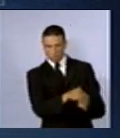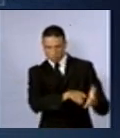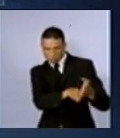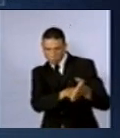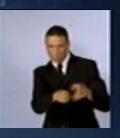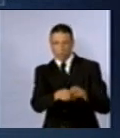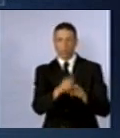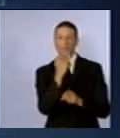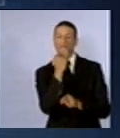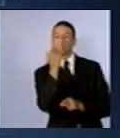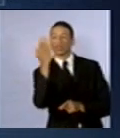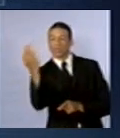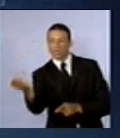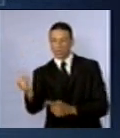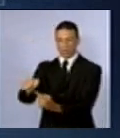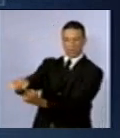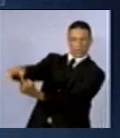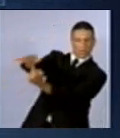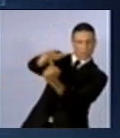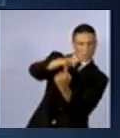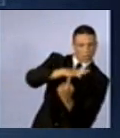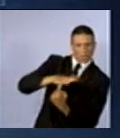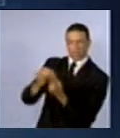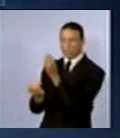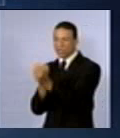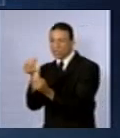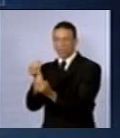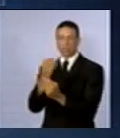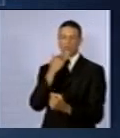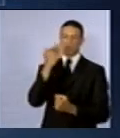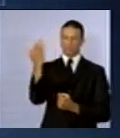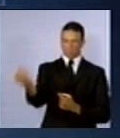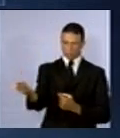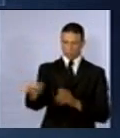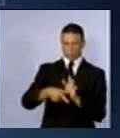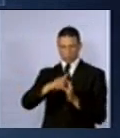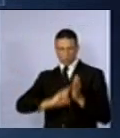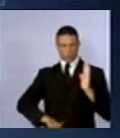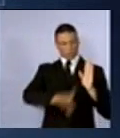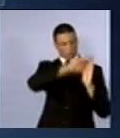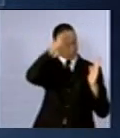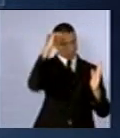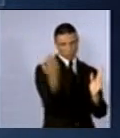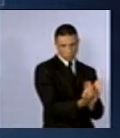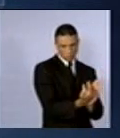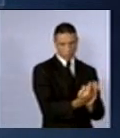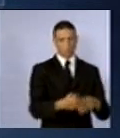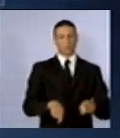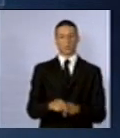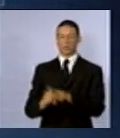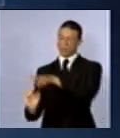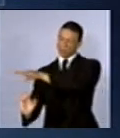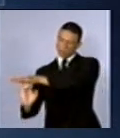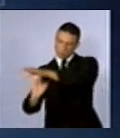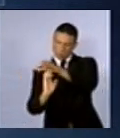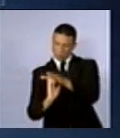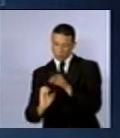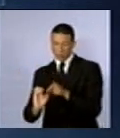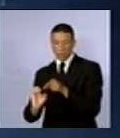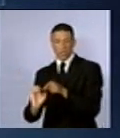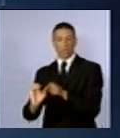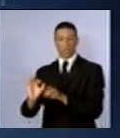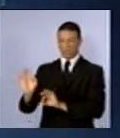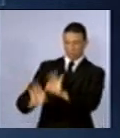licenciamento ambiental à luz do conhecimento sistematizado, sedimentado, e as concessionárias possam vir ampliar e atender